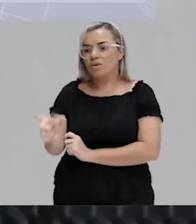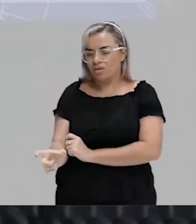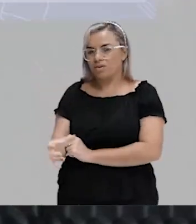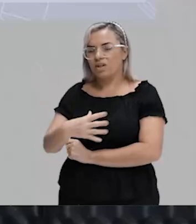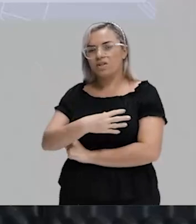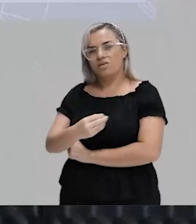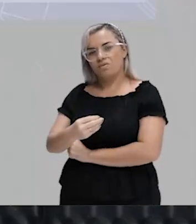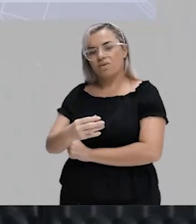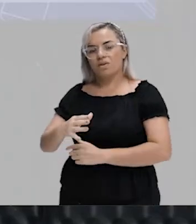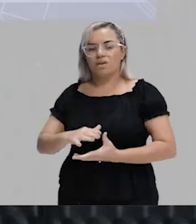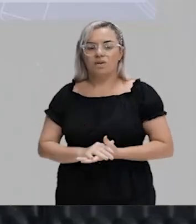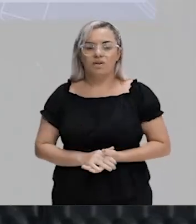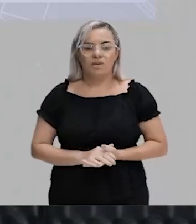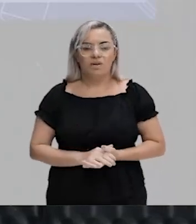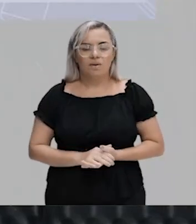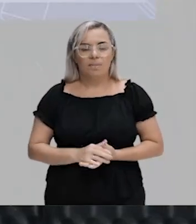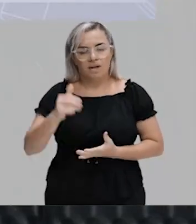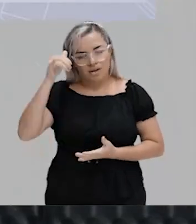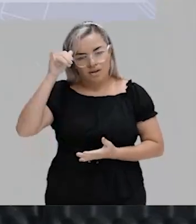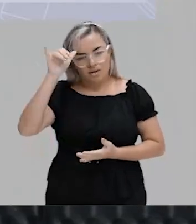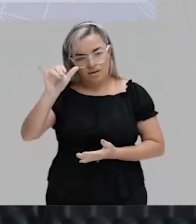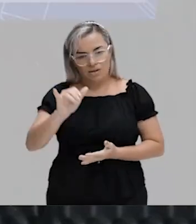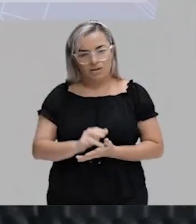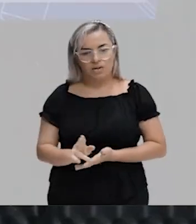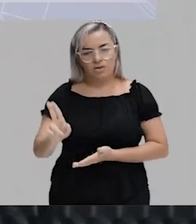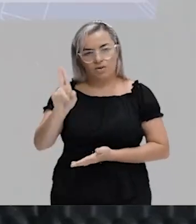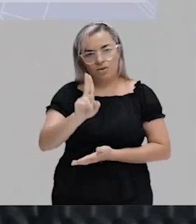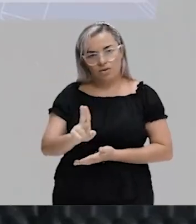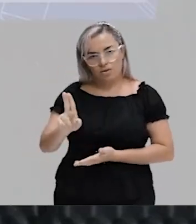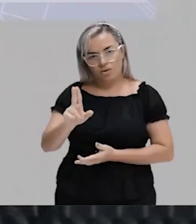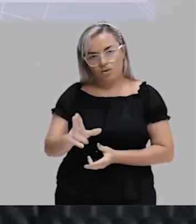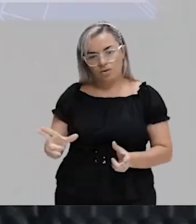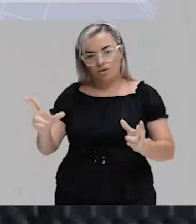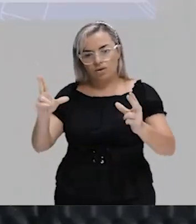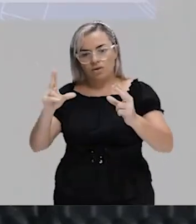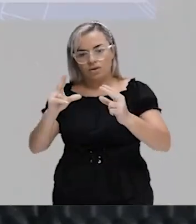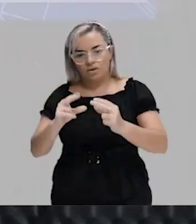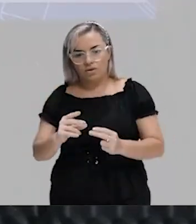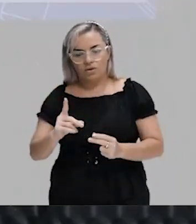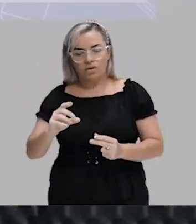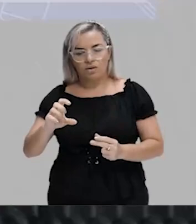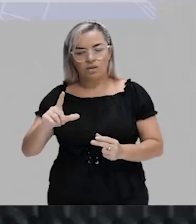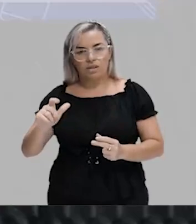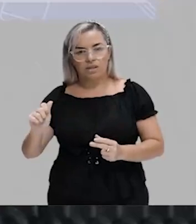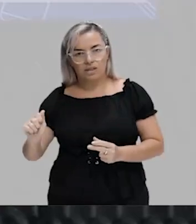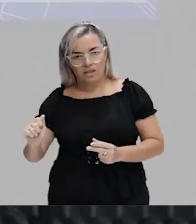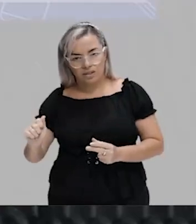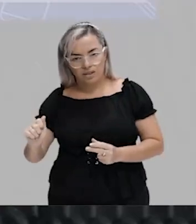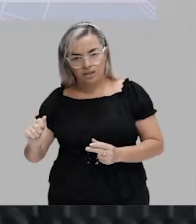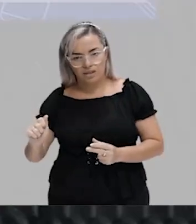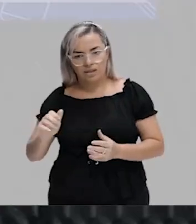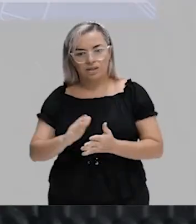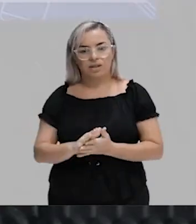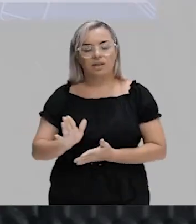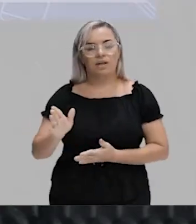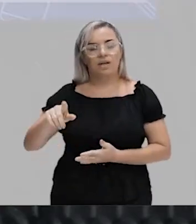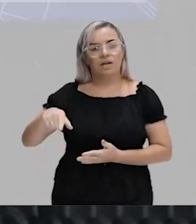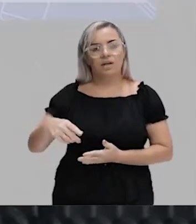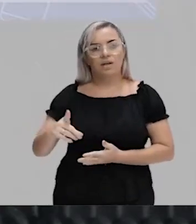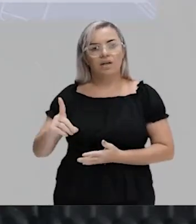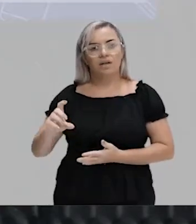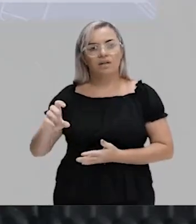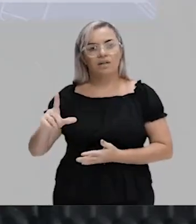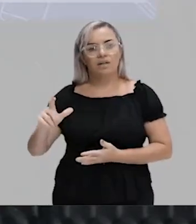Para evitar a ambiguidade, utilizam-se as formas contraídas, dele, dela, deles e